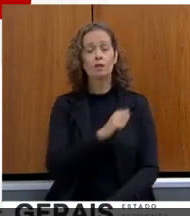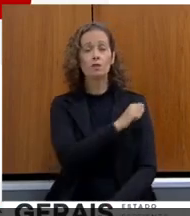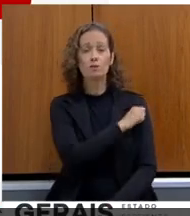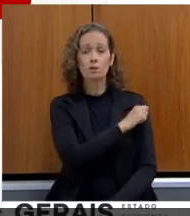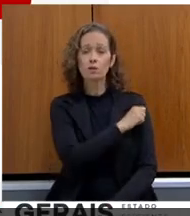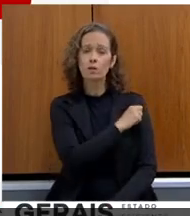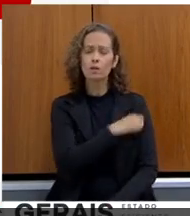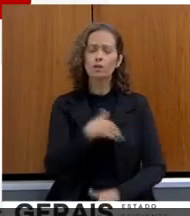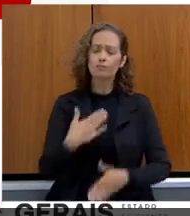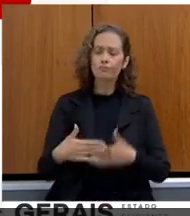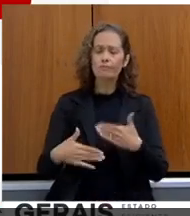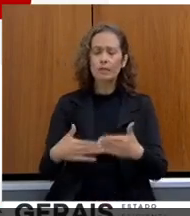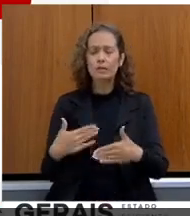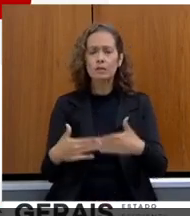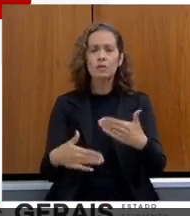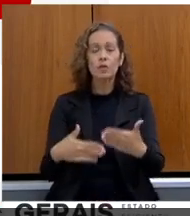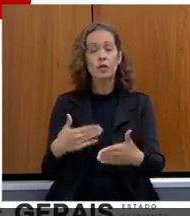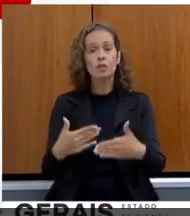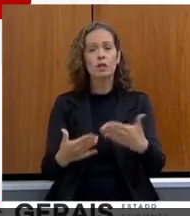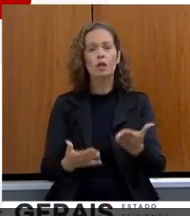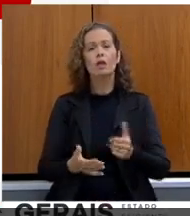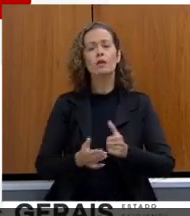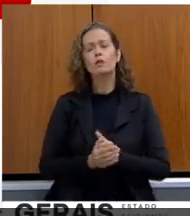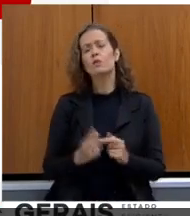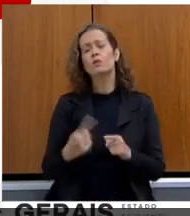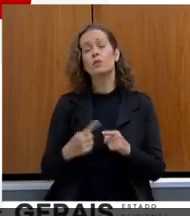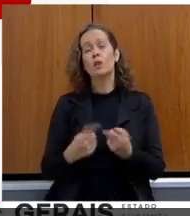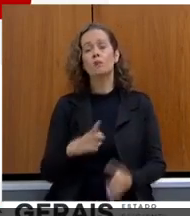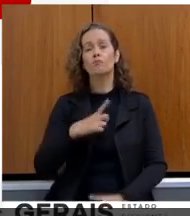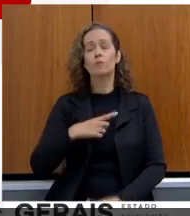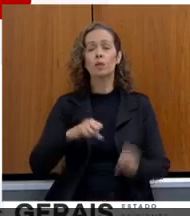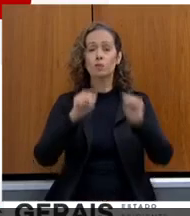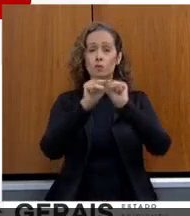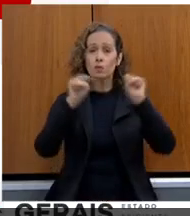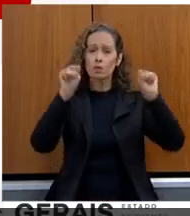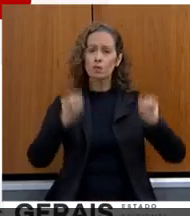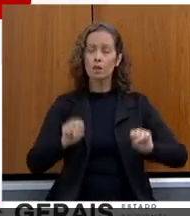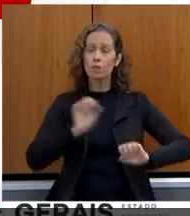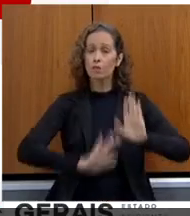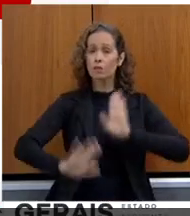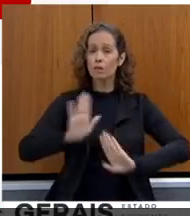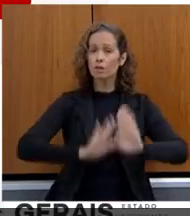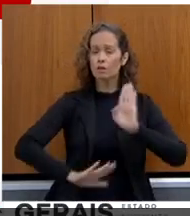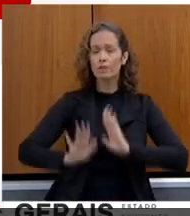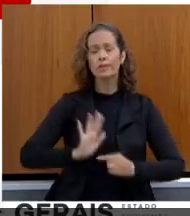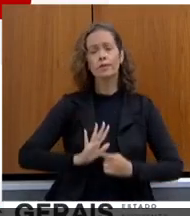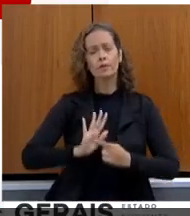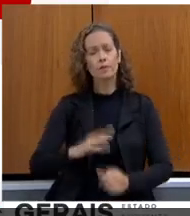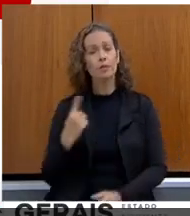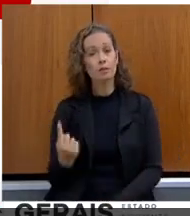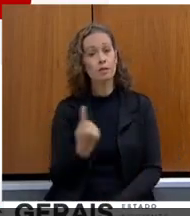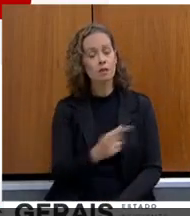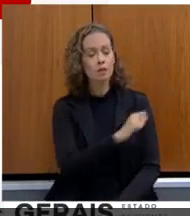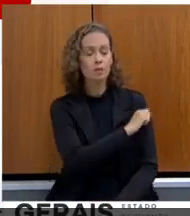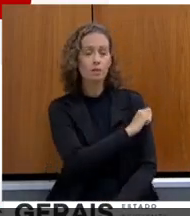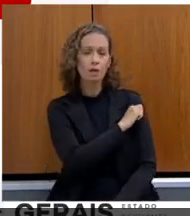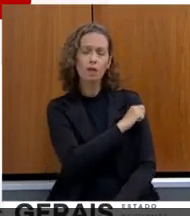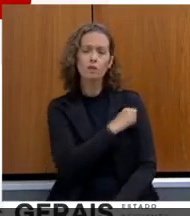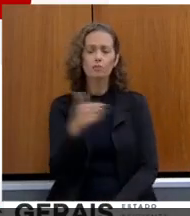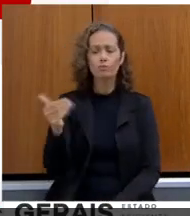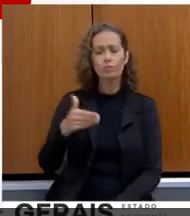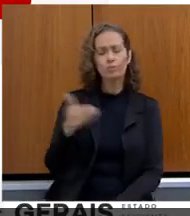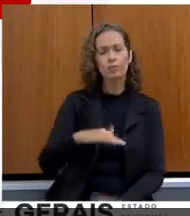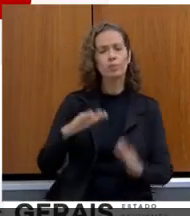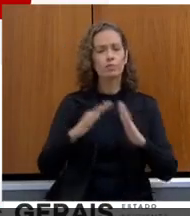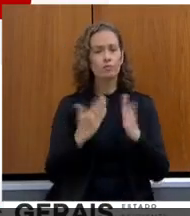porque nós temos um sistema muito cuidadoso que sinaliza Deputado Arlen cada estudante que está frequentando a escola como